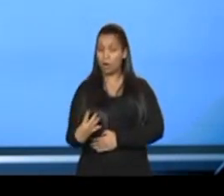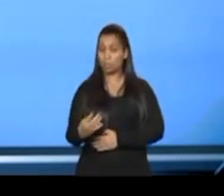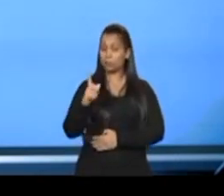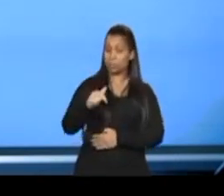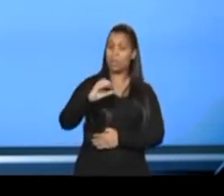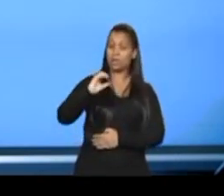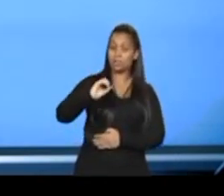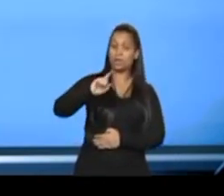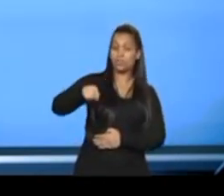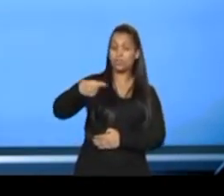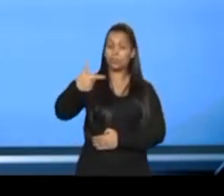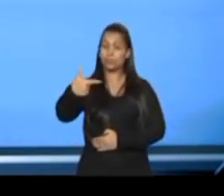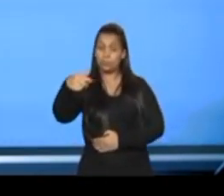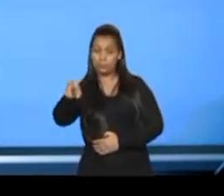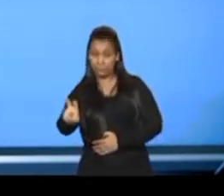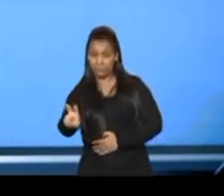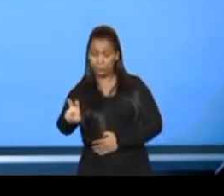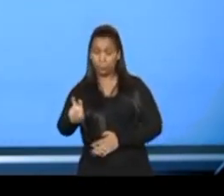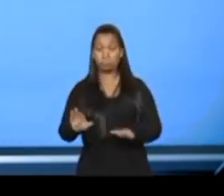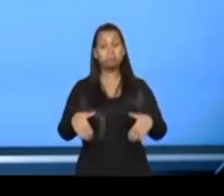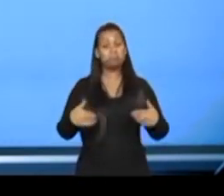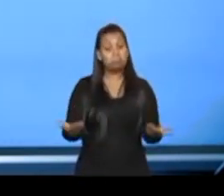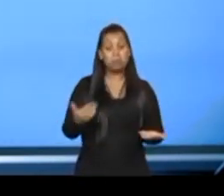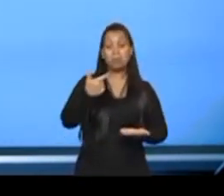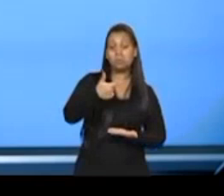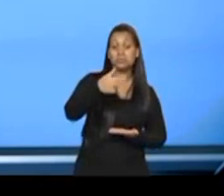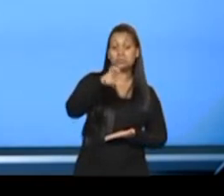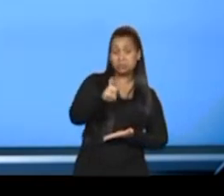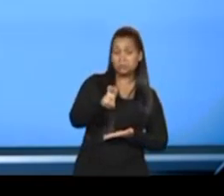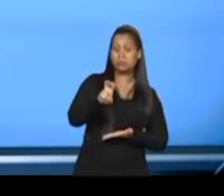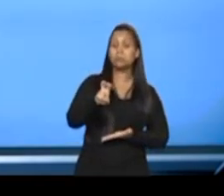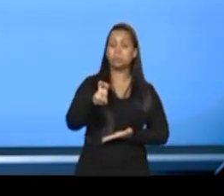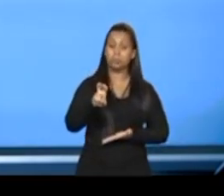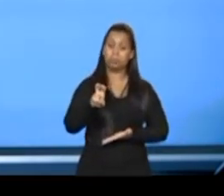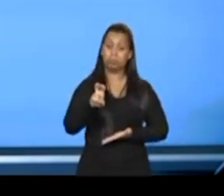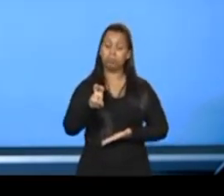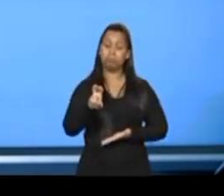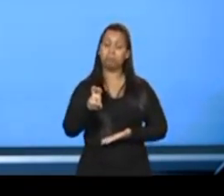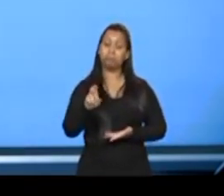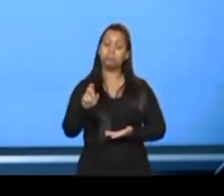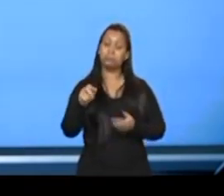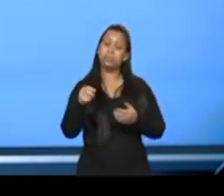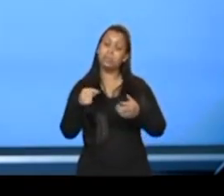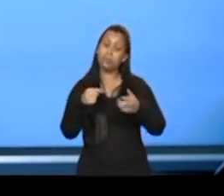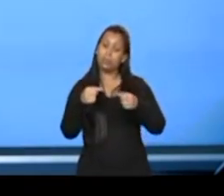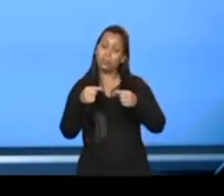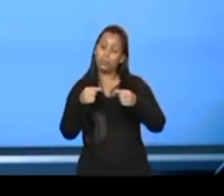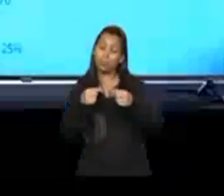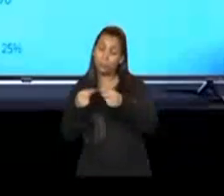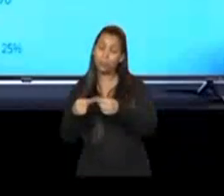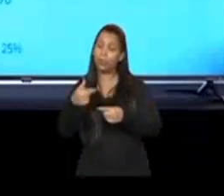0,25, ou seja, 25 centésimos, correspondente a